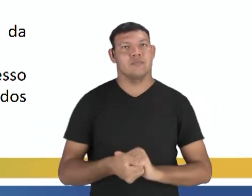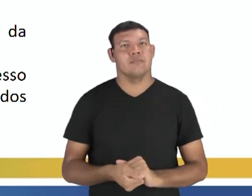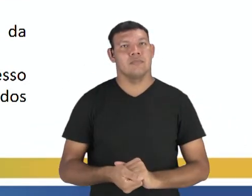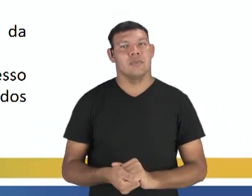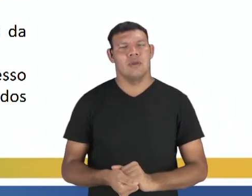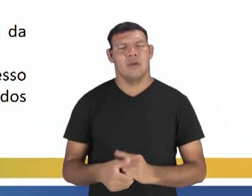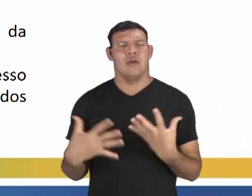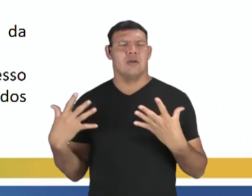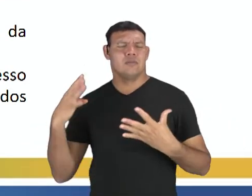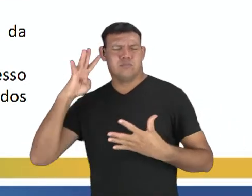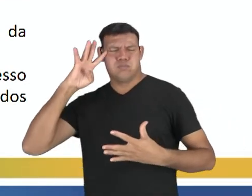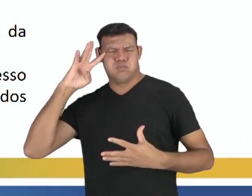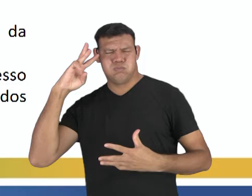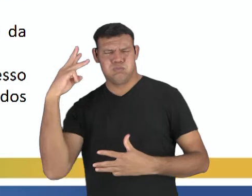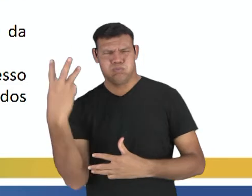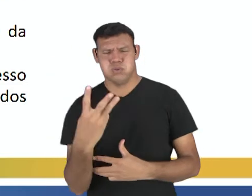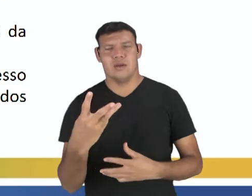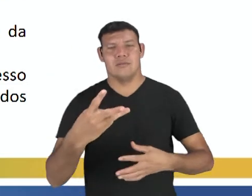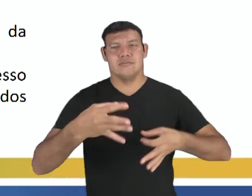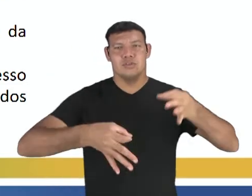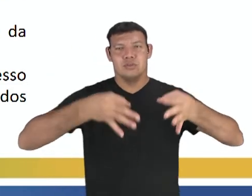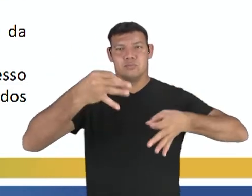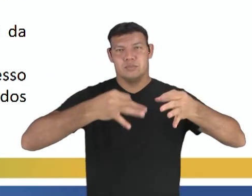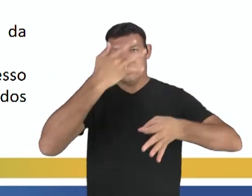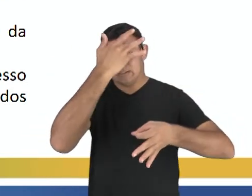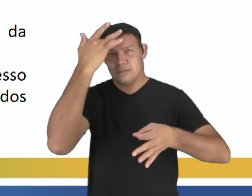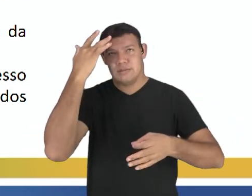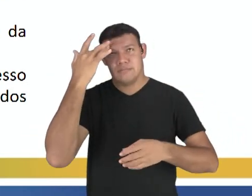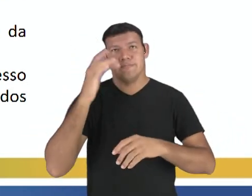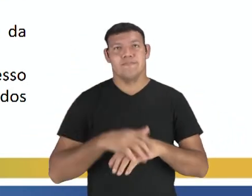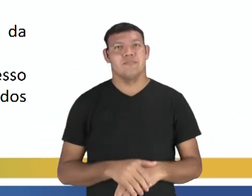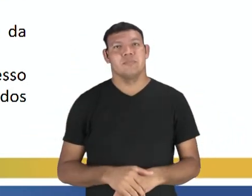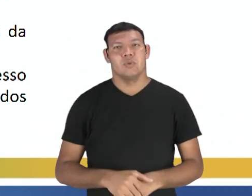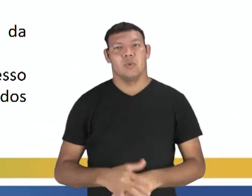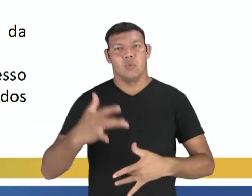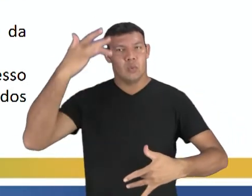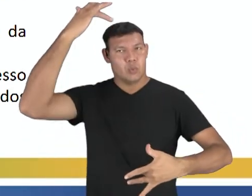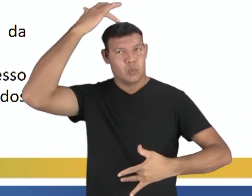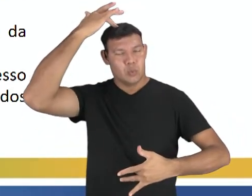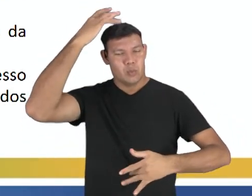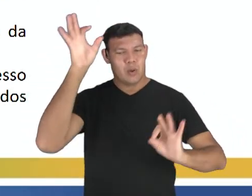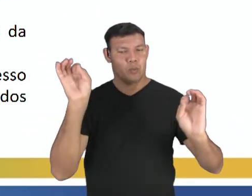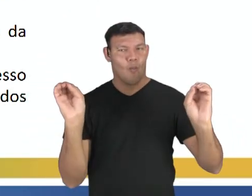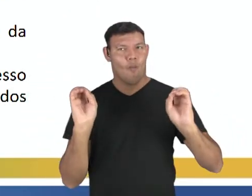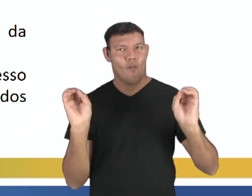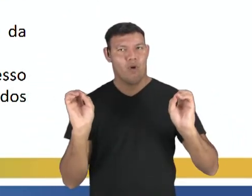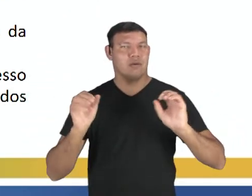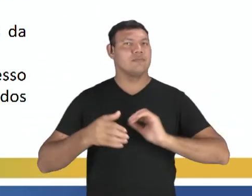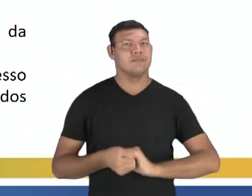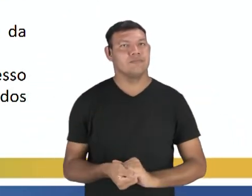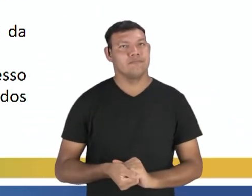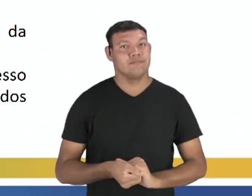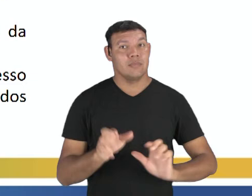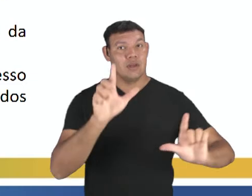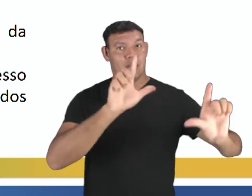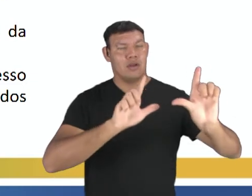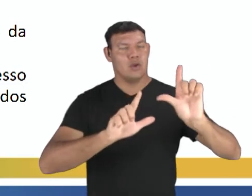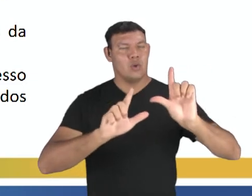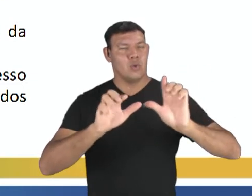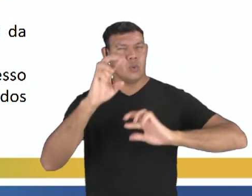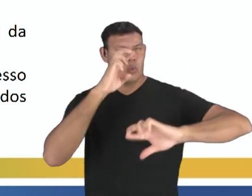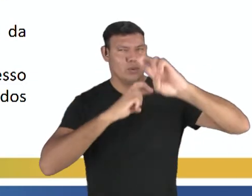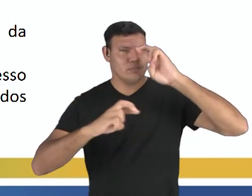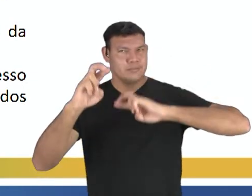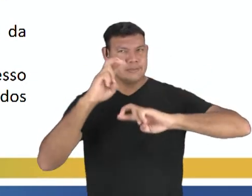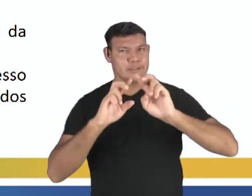de juízes e nenhum réu. O que vocês podem observar? A última